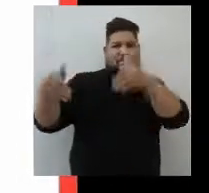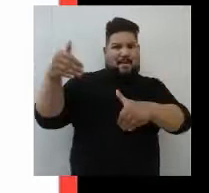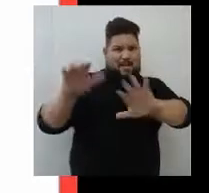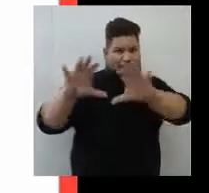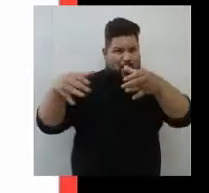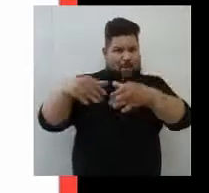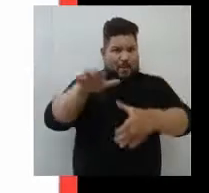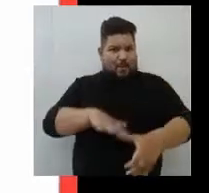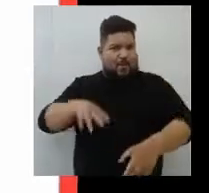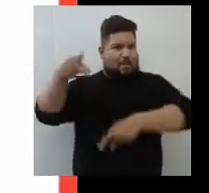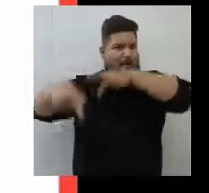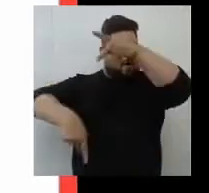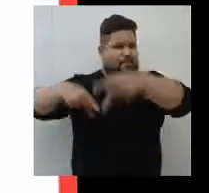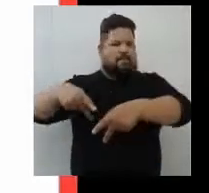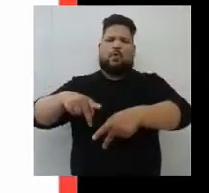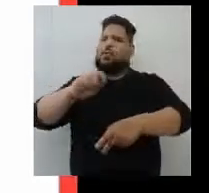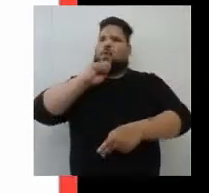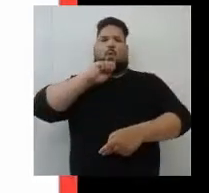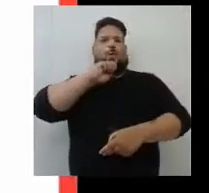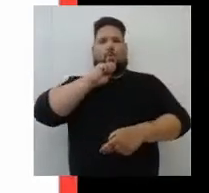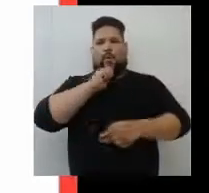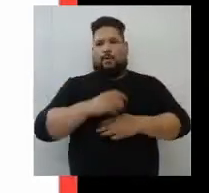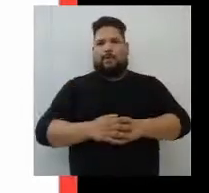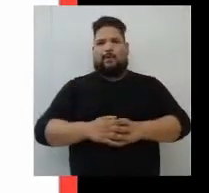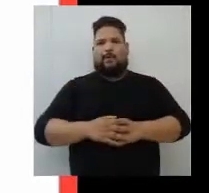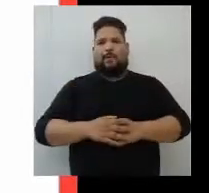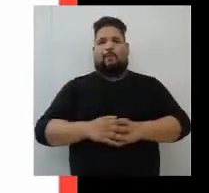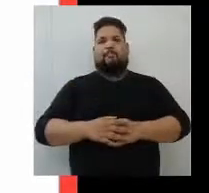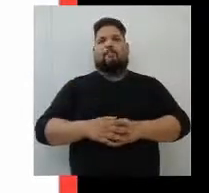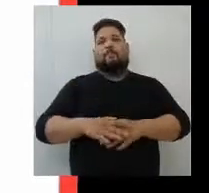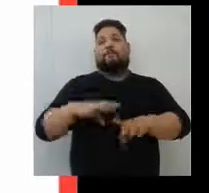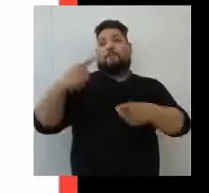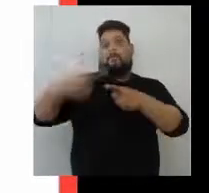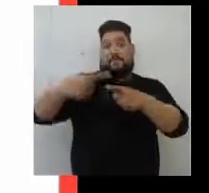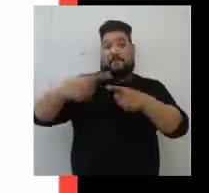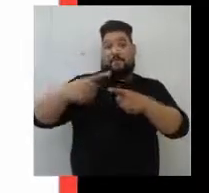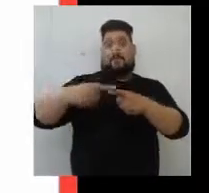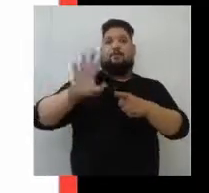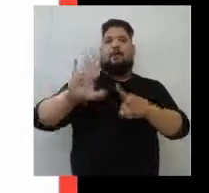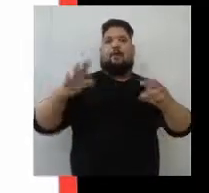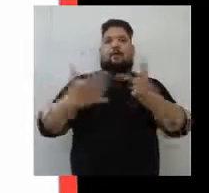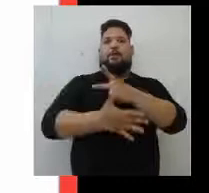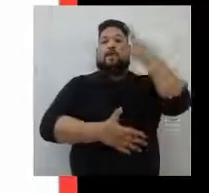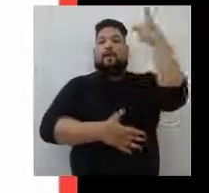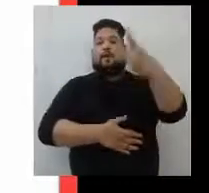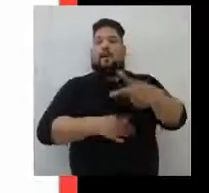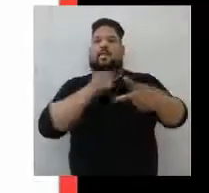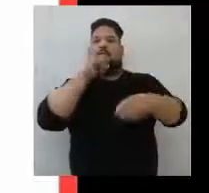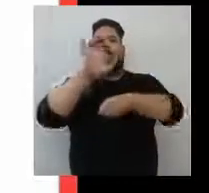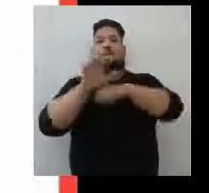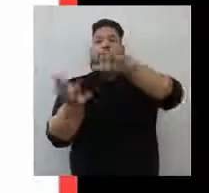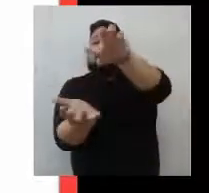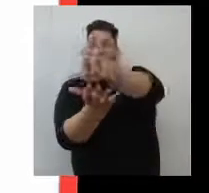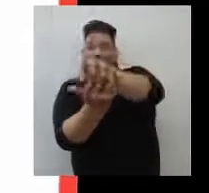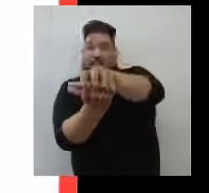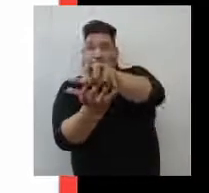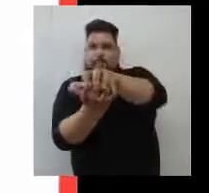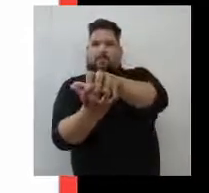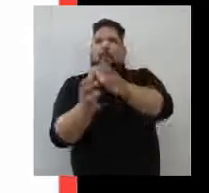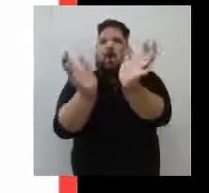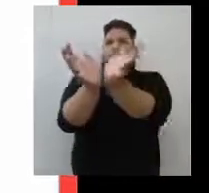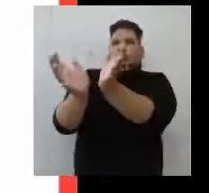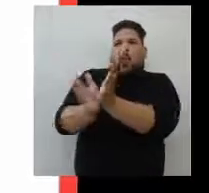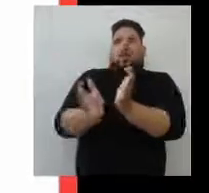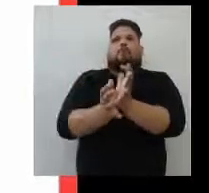povo. Até porque já havia, principalmente aqui em Pernambuco, alguns clubes